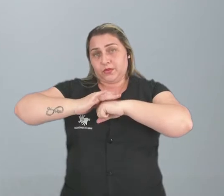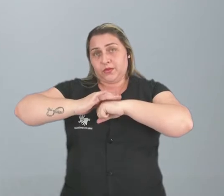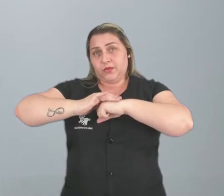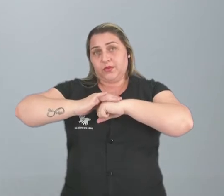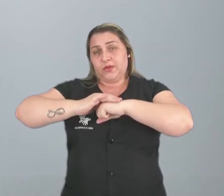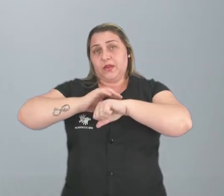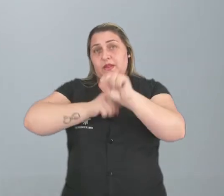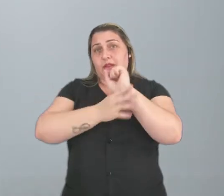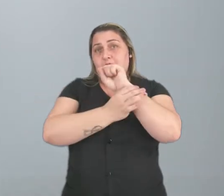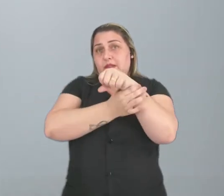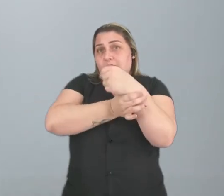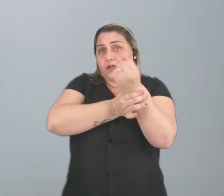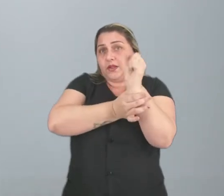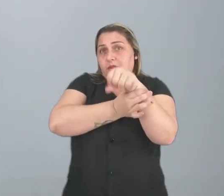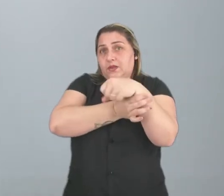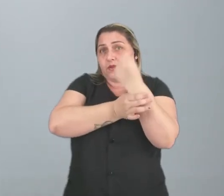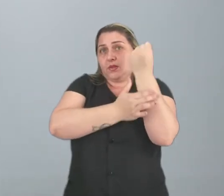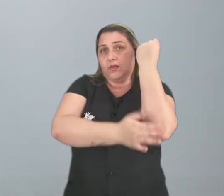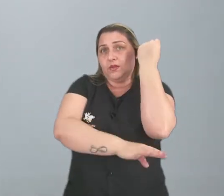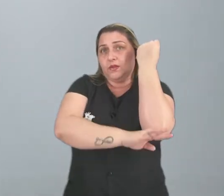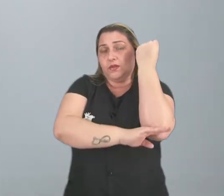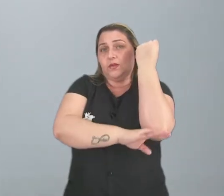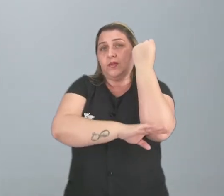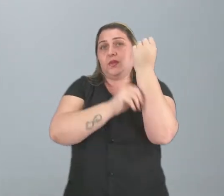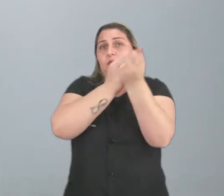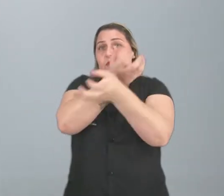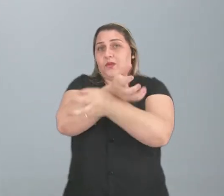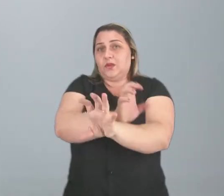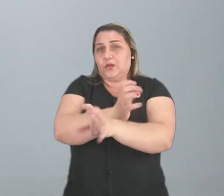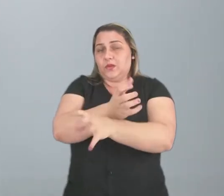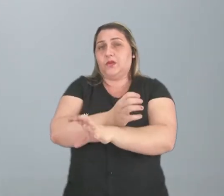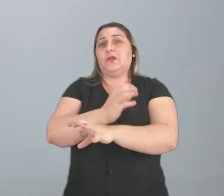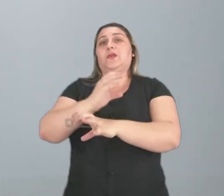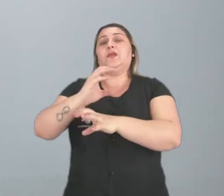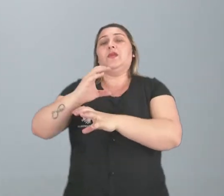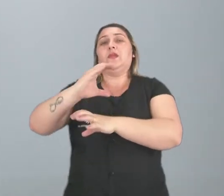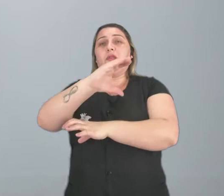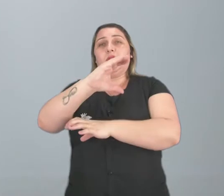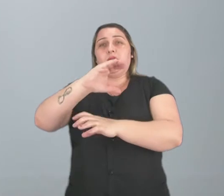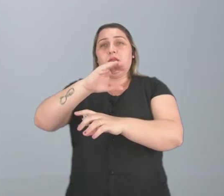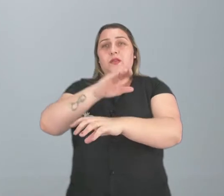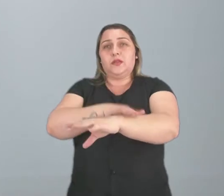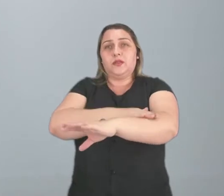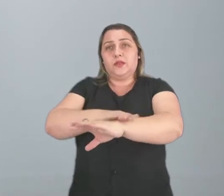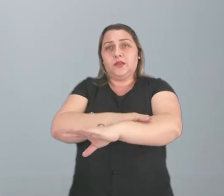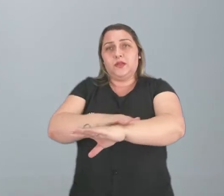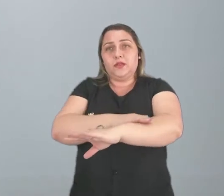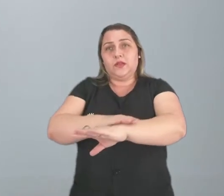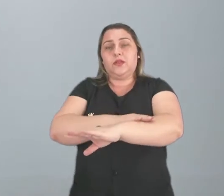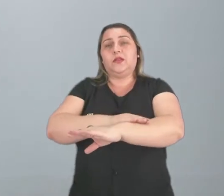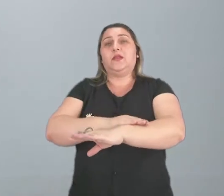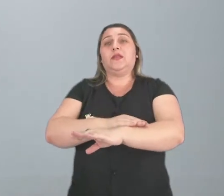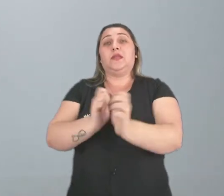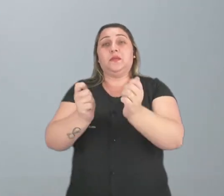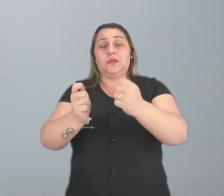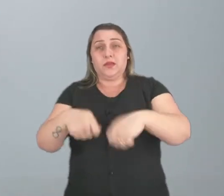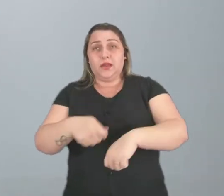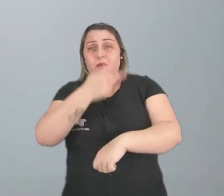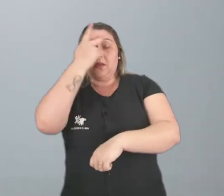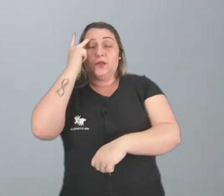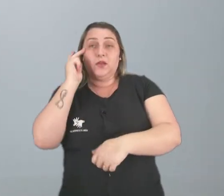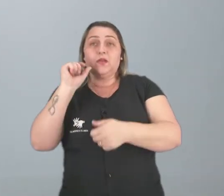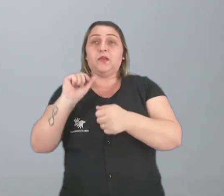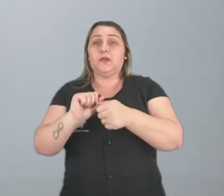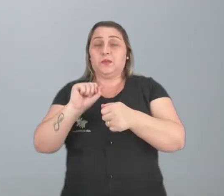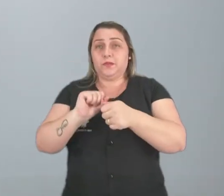nas articulações, nos tecidos conjuntivos, né? Que também possibilitam com que essas pessoas